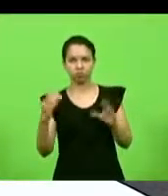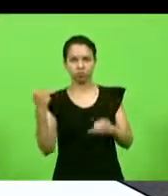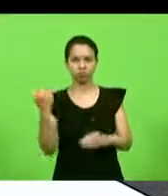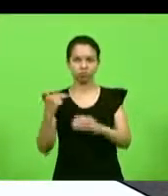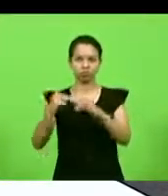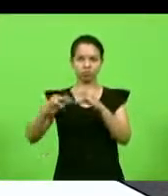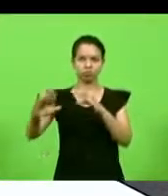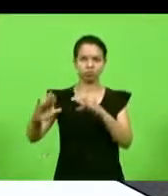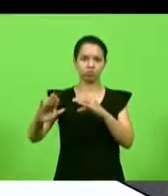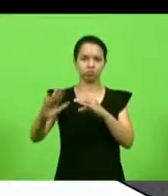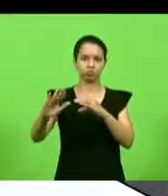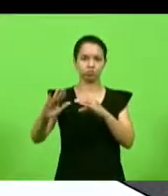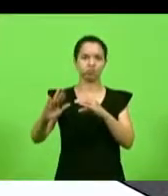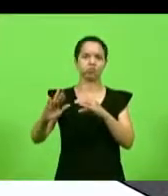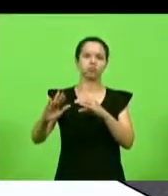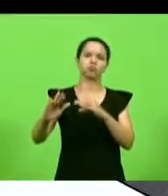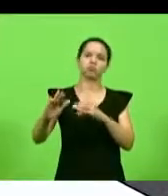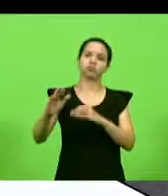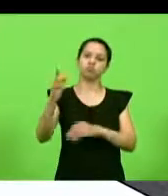União.